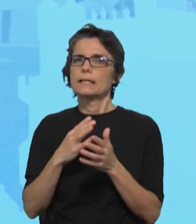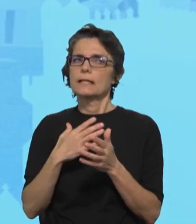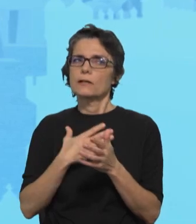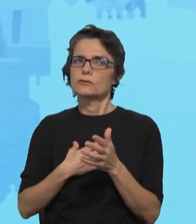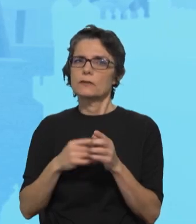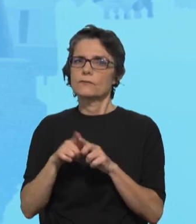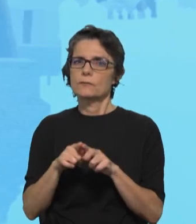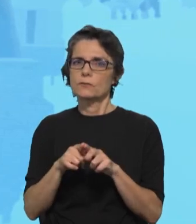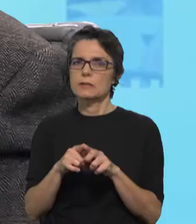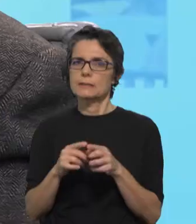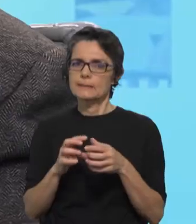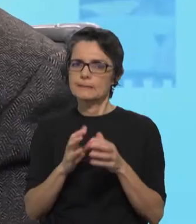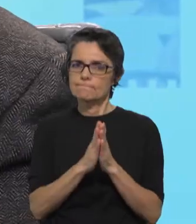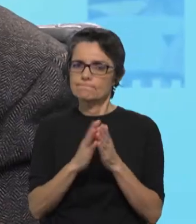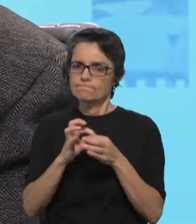comum